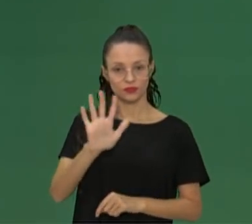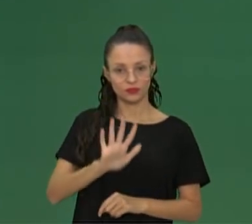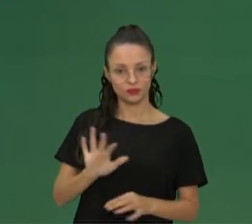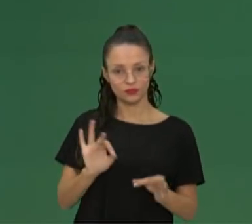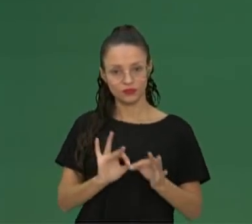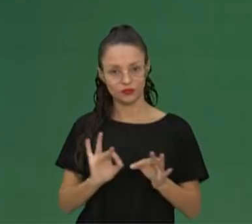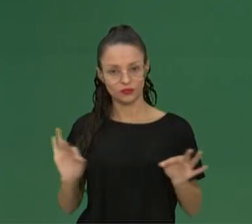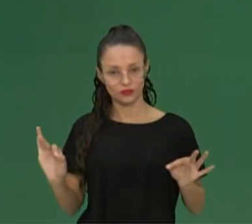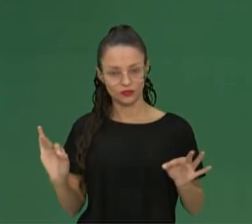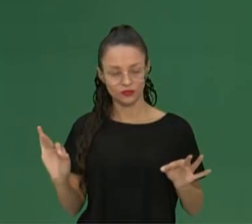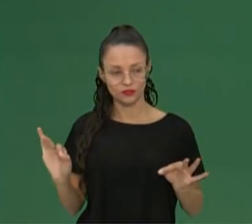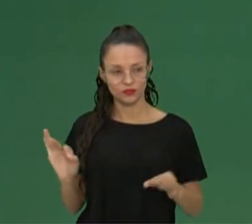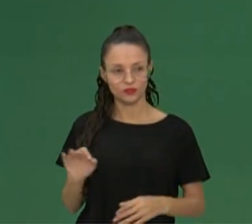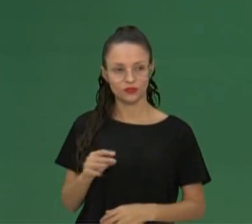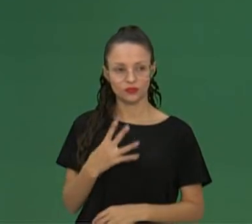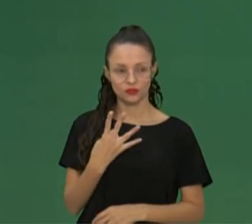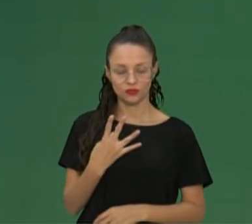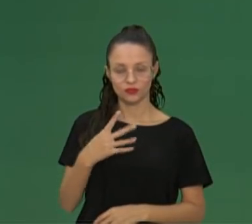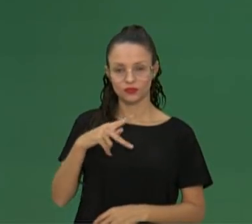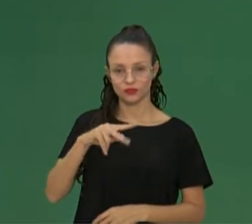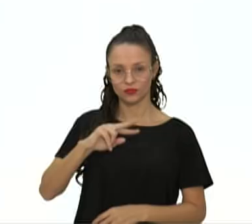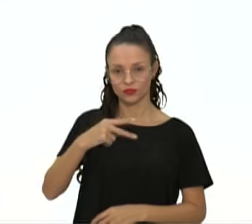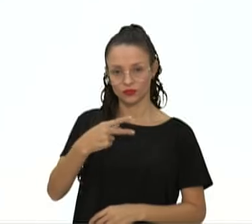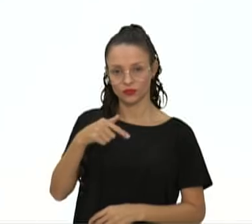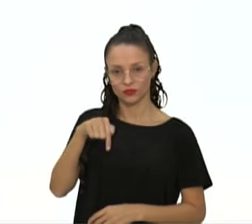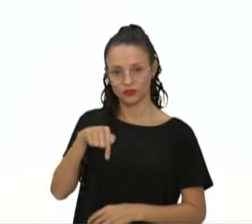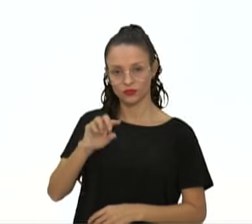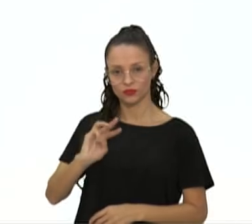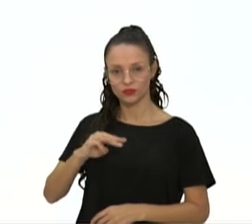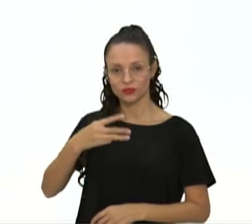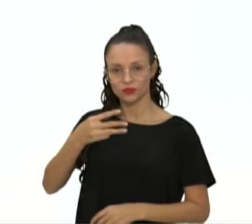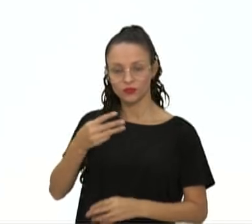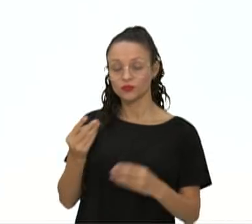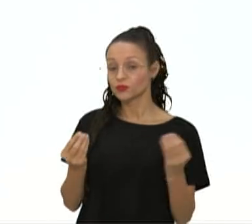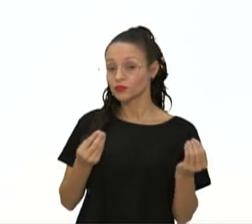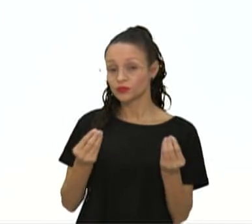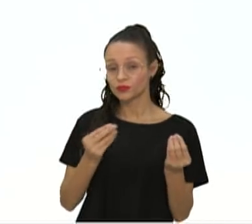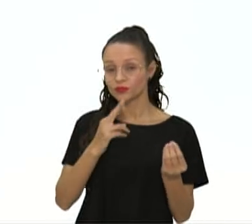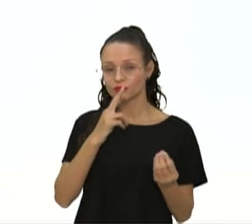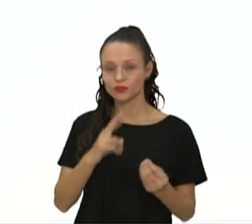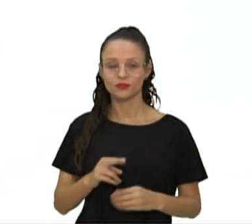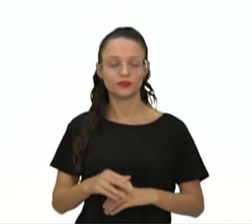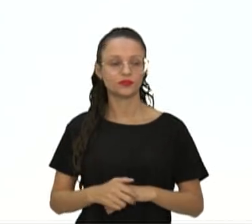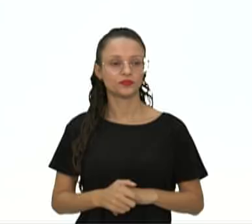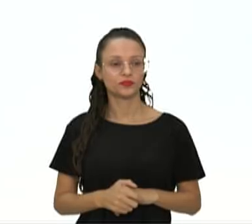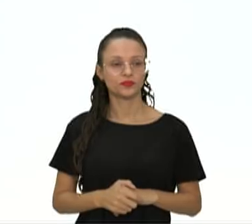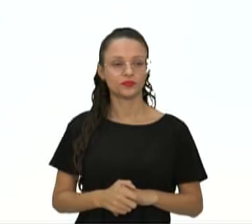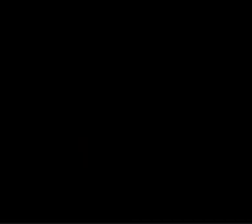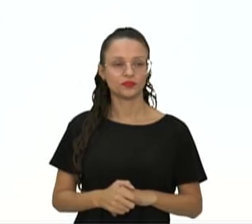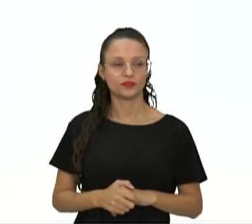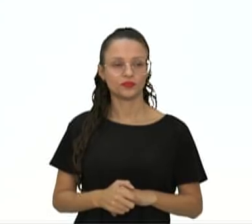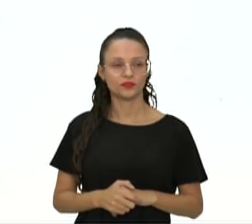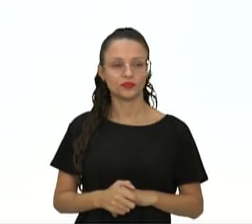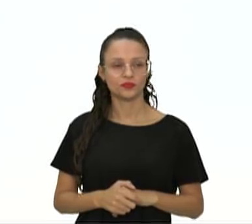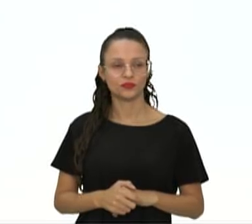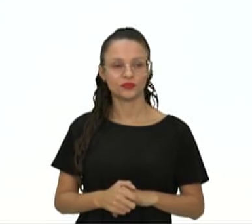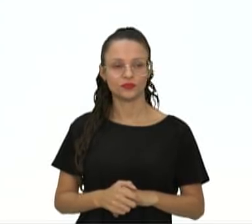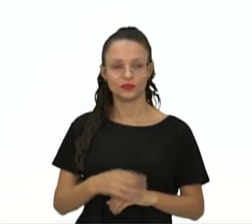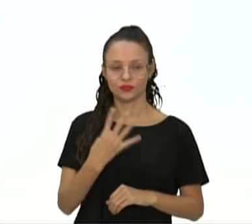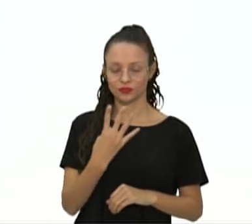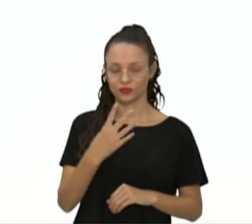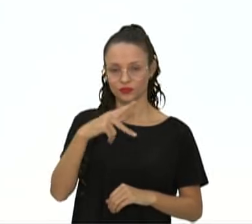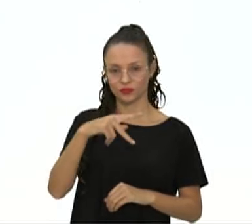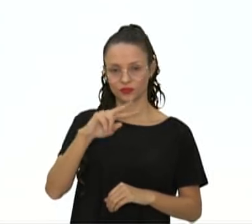medisse 4π ao quadrado, que é o cubo. Como que a gente faz? Vamos conferir a resposta.